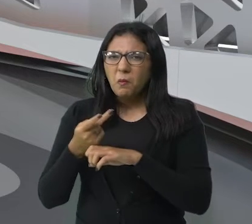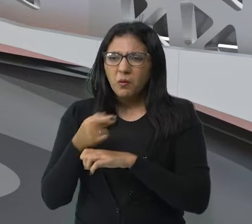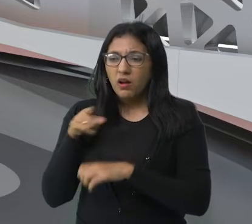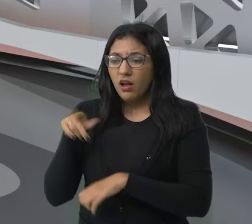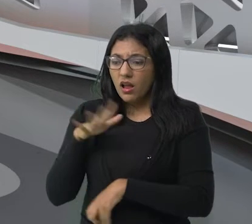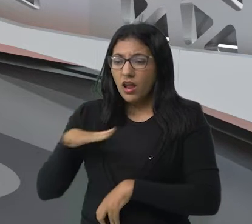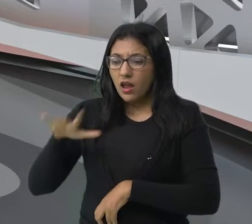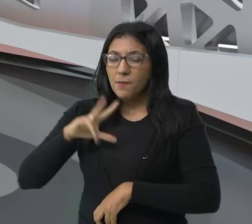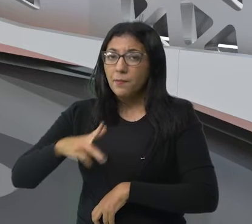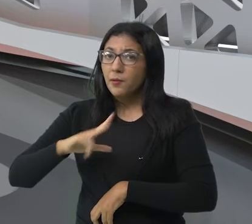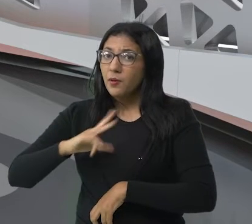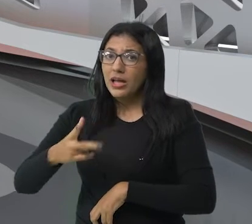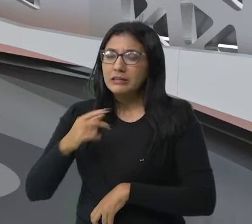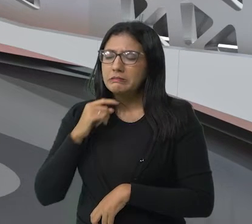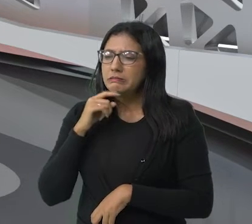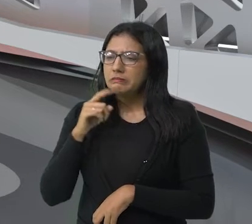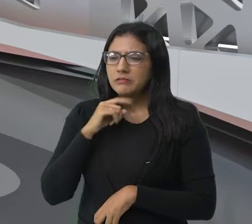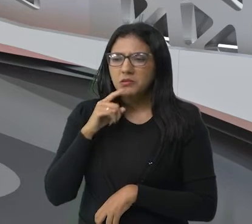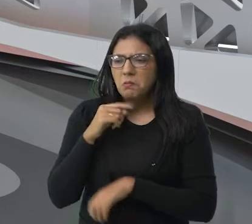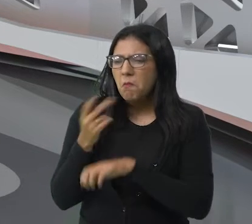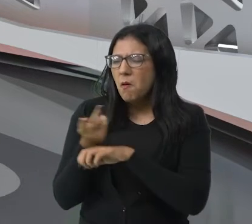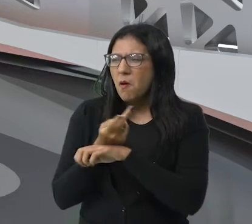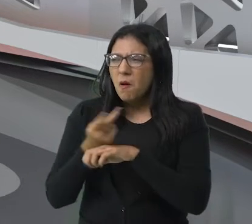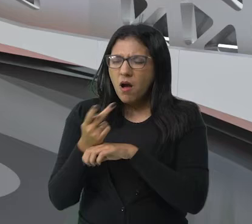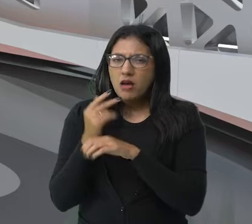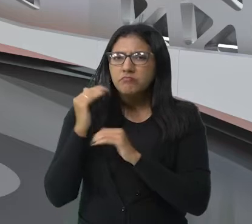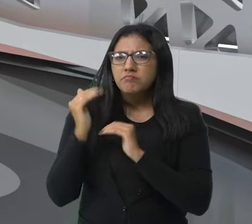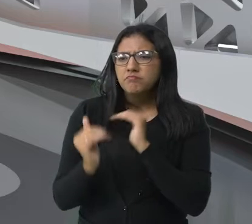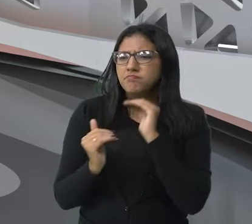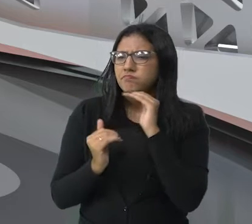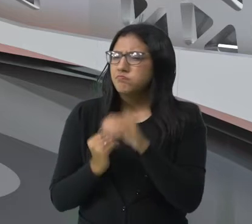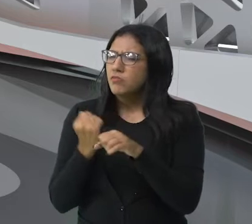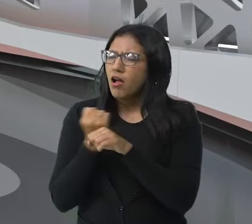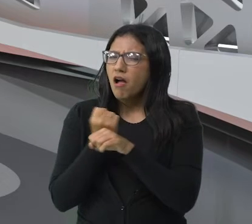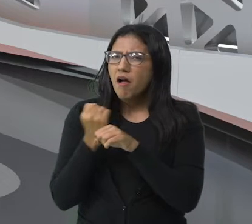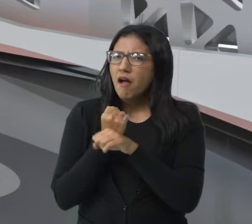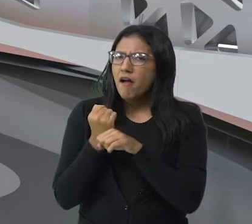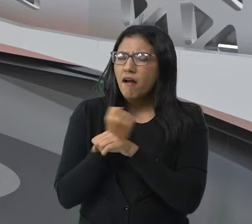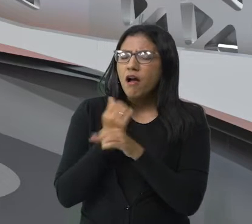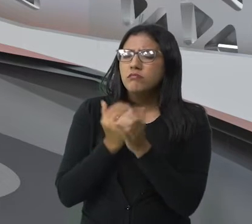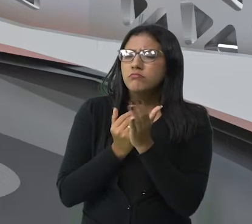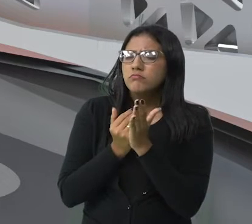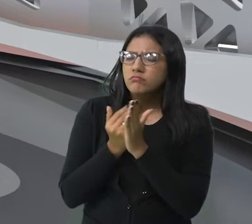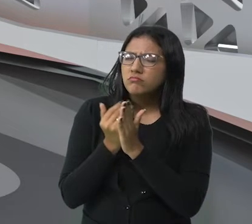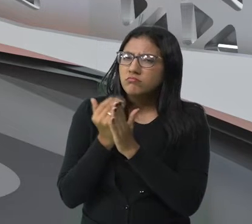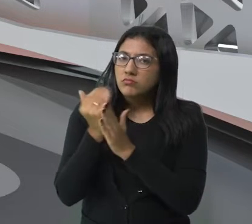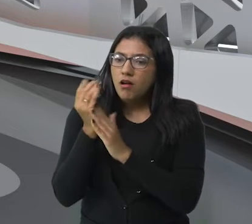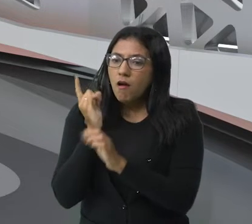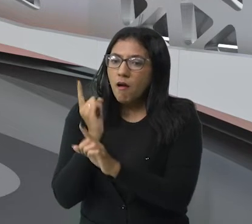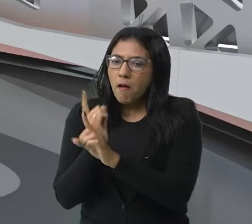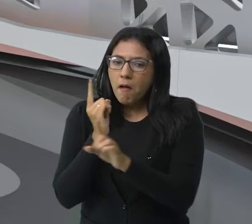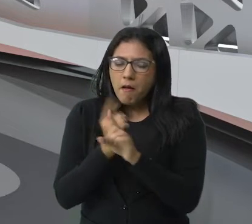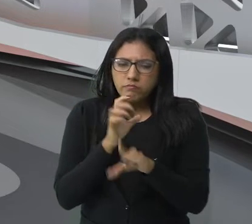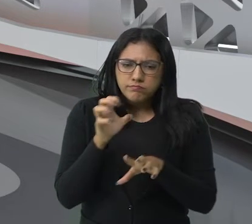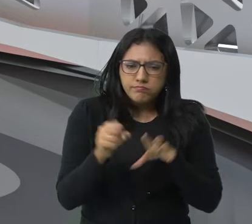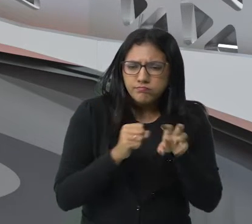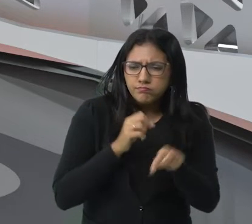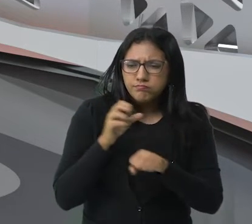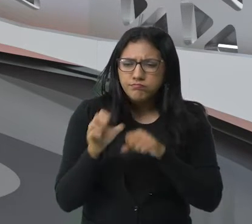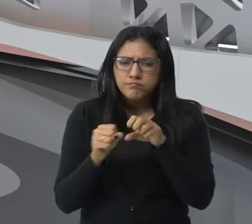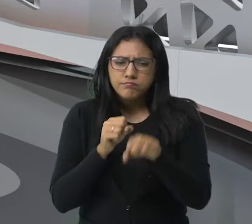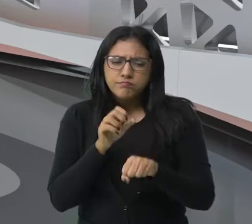Portugal. Com o passar do tempo, explorando cada vez mais, que a gente vai verificar que eles começam a encontrar essas